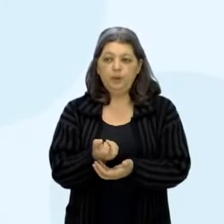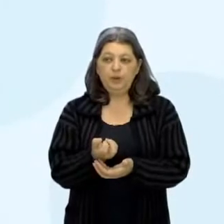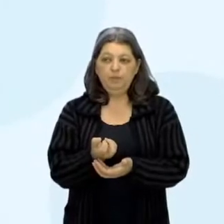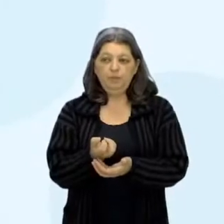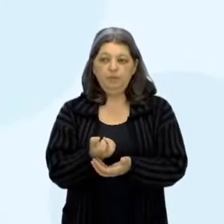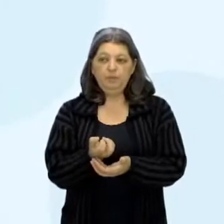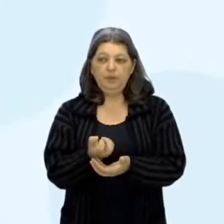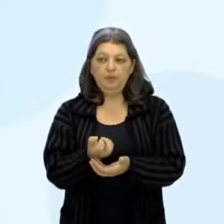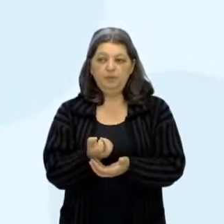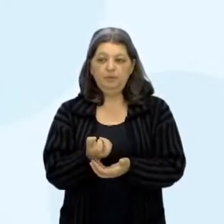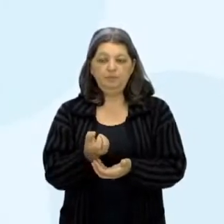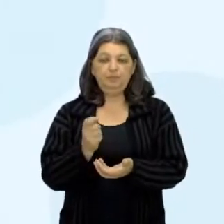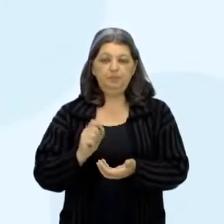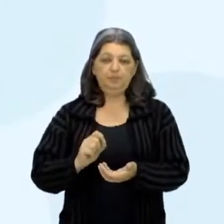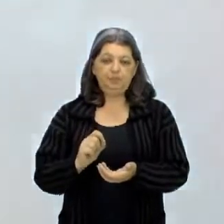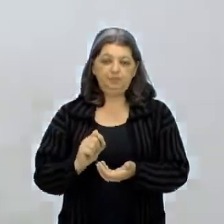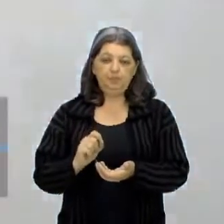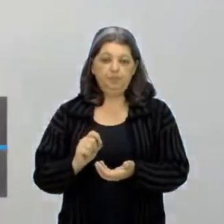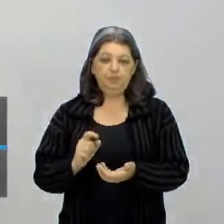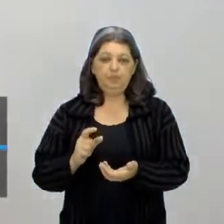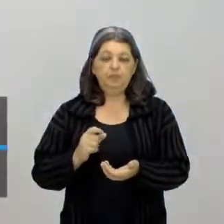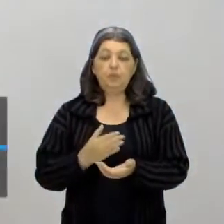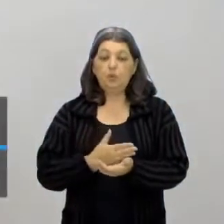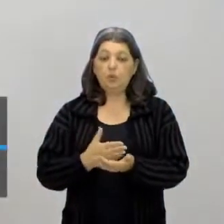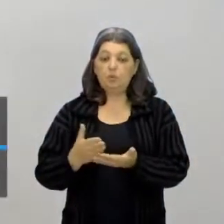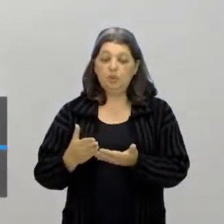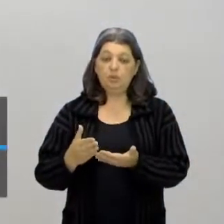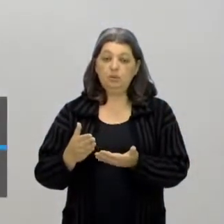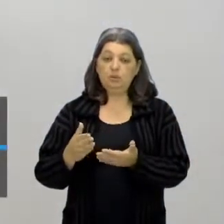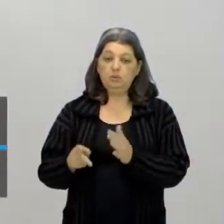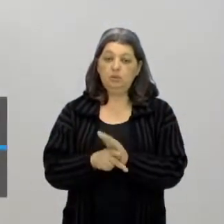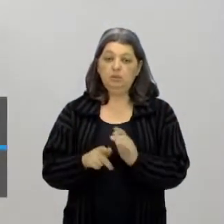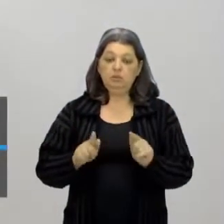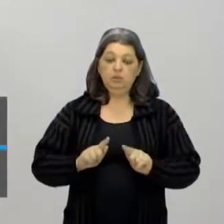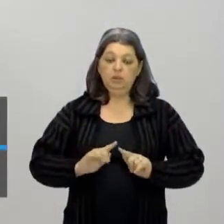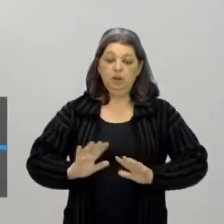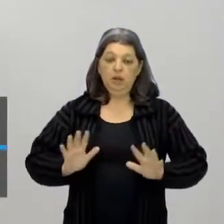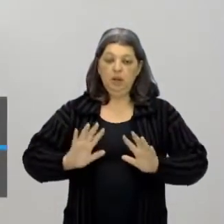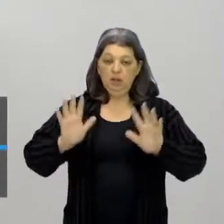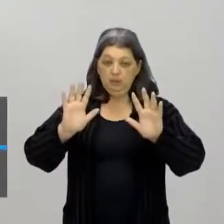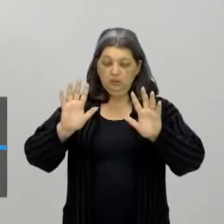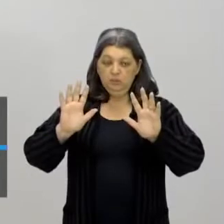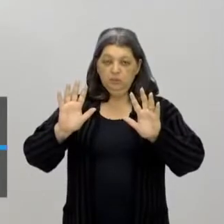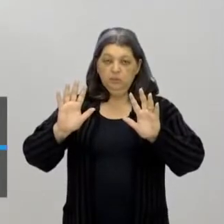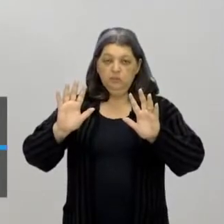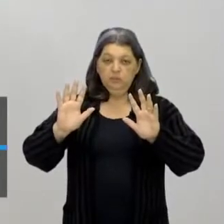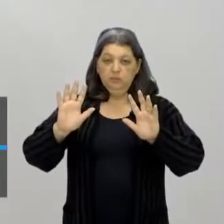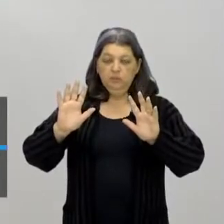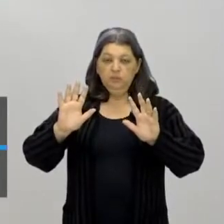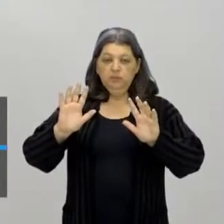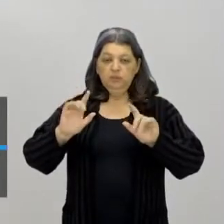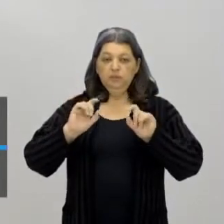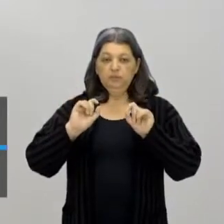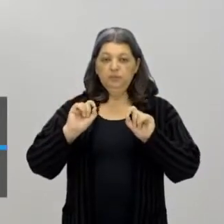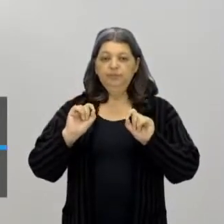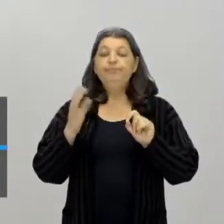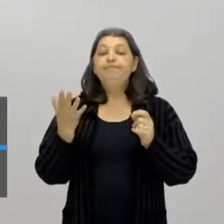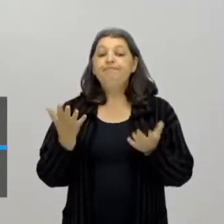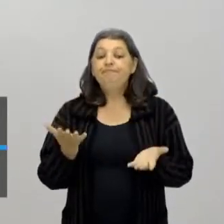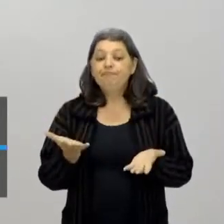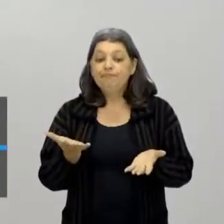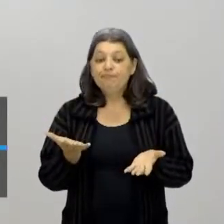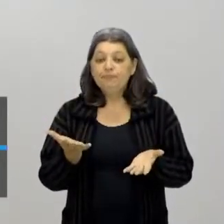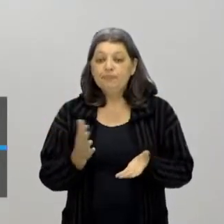Sim. Se você começa a emitir muito gás de efeito estufa, aí fica além da conta. Aí o que